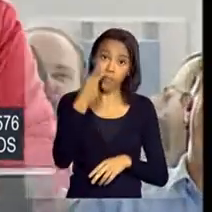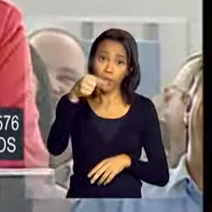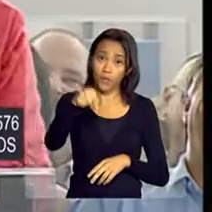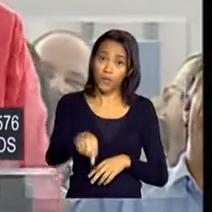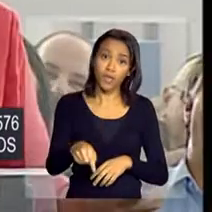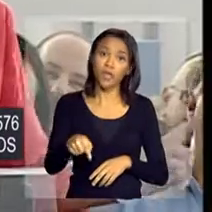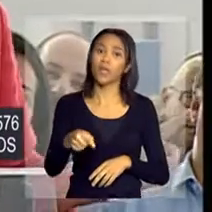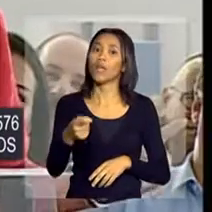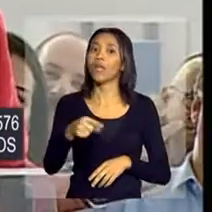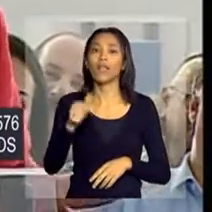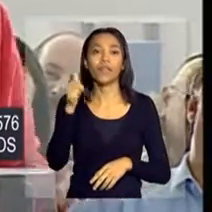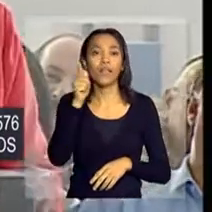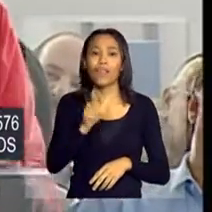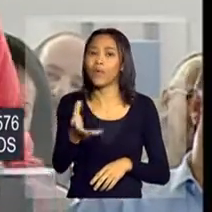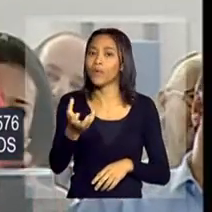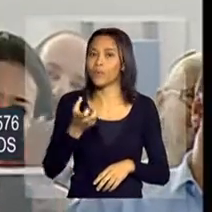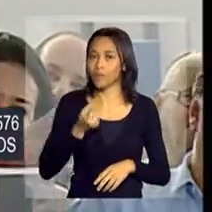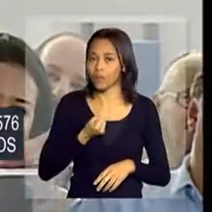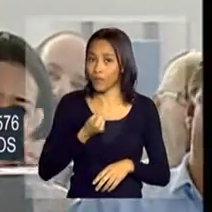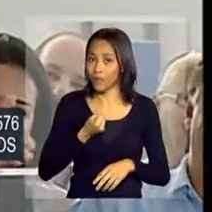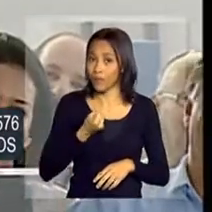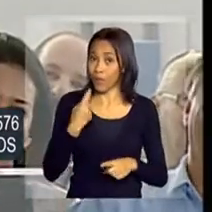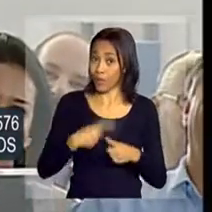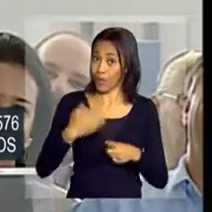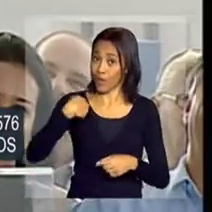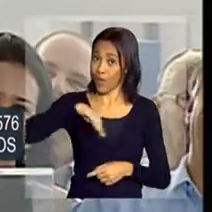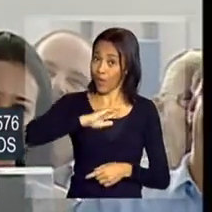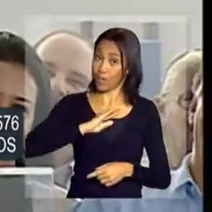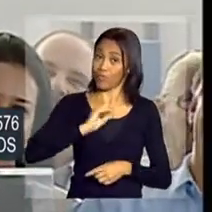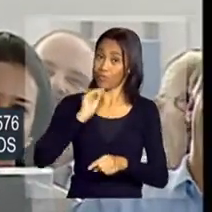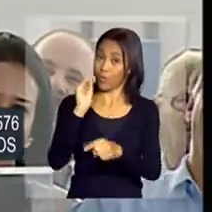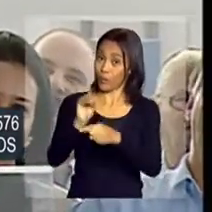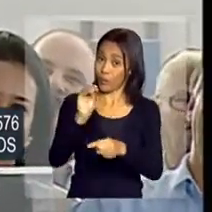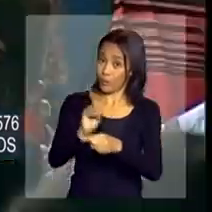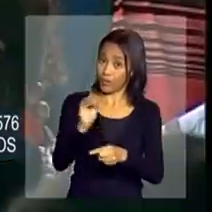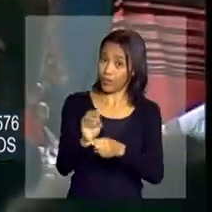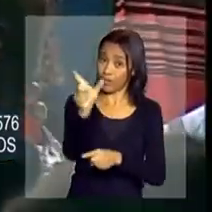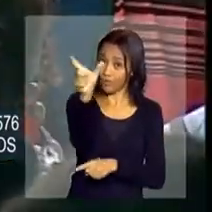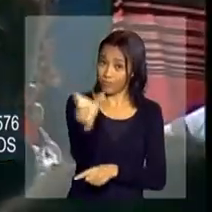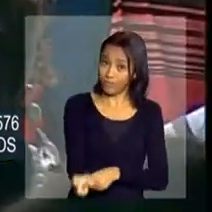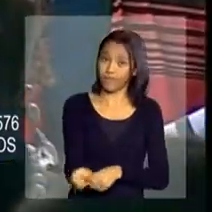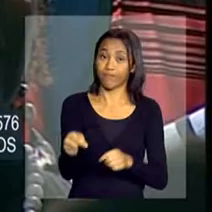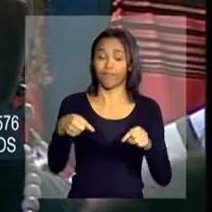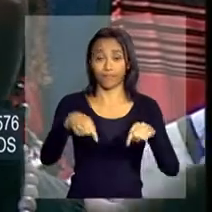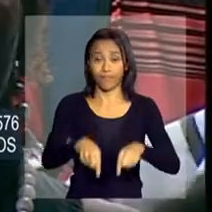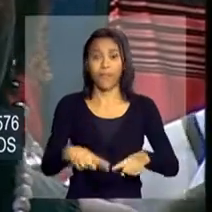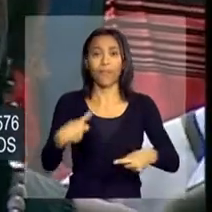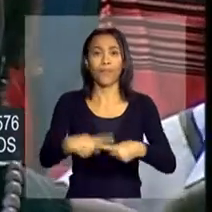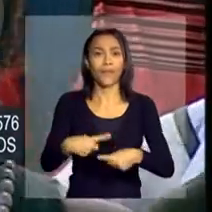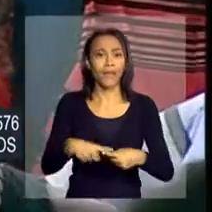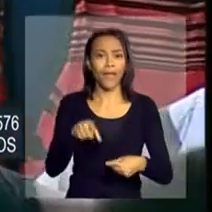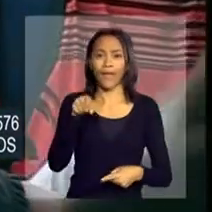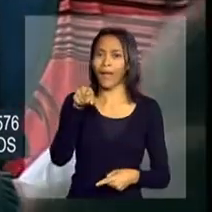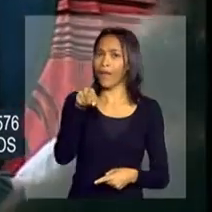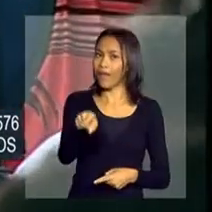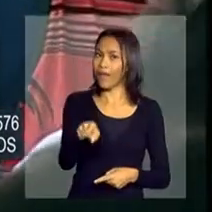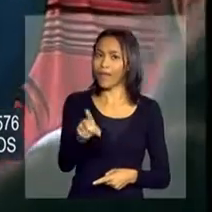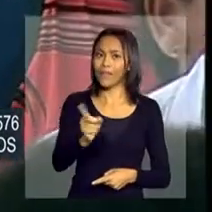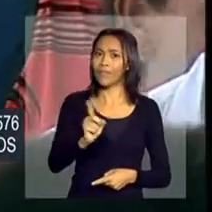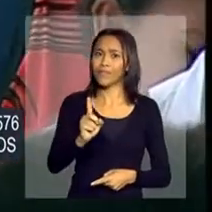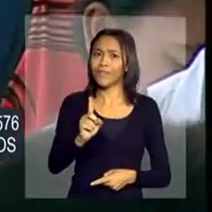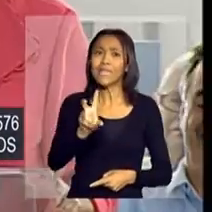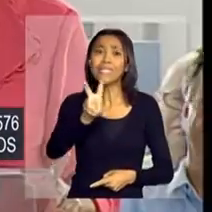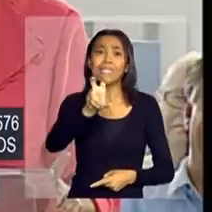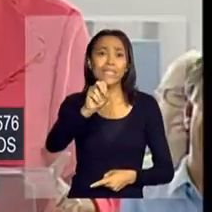não recebeu. Nós ficamos aqui cuidando dele. Porque ele não tem até 50